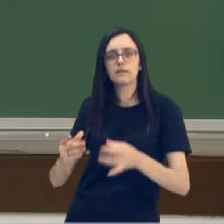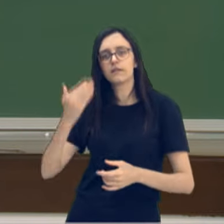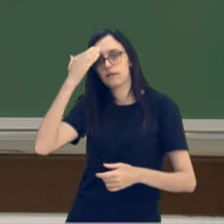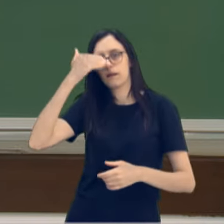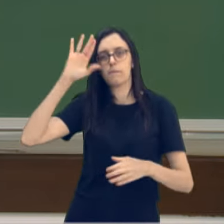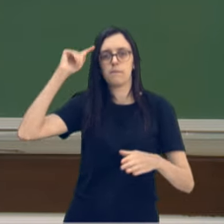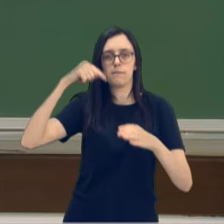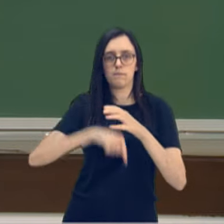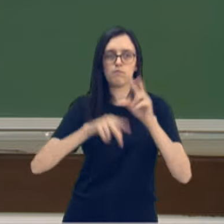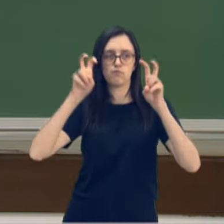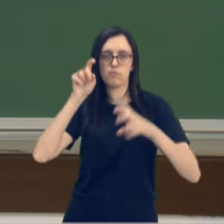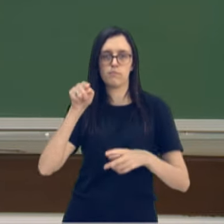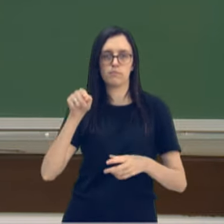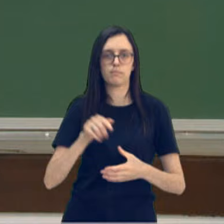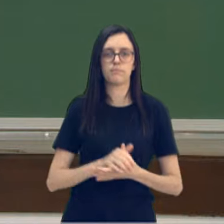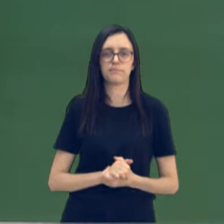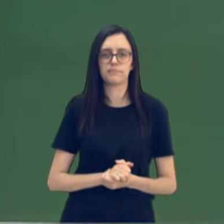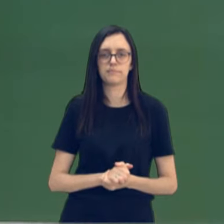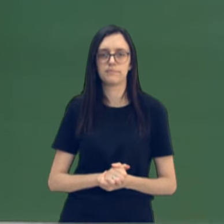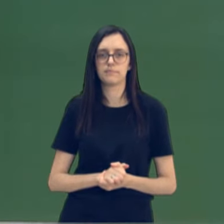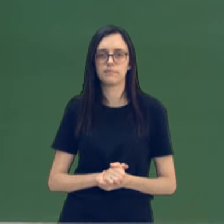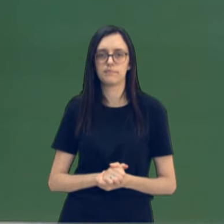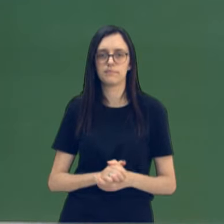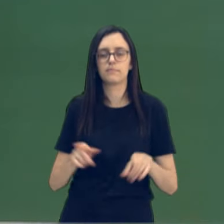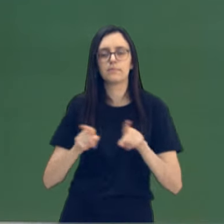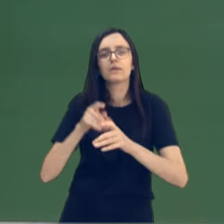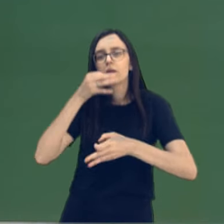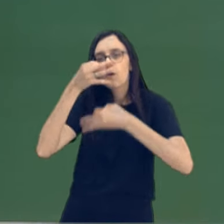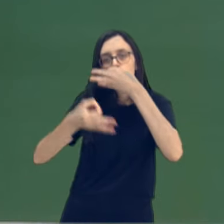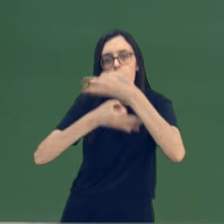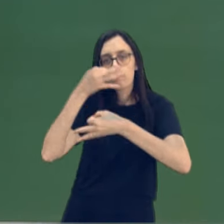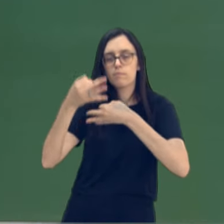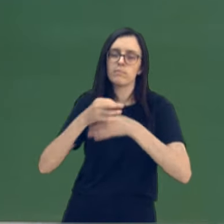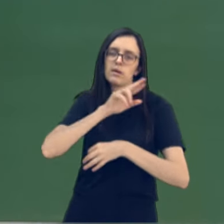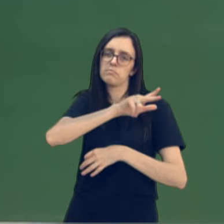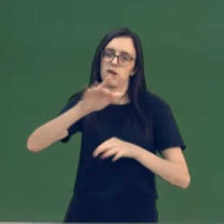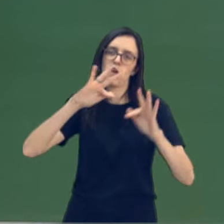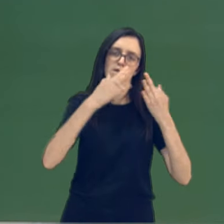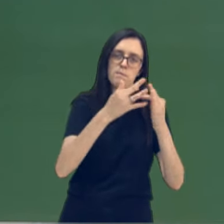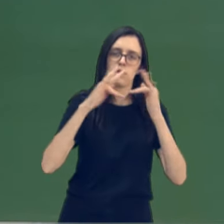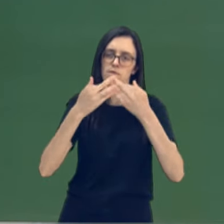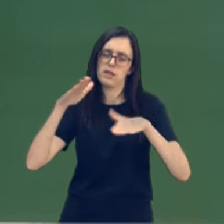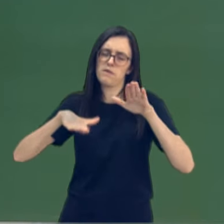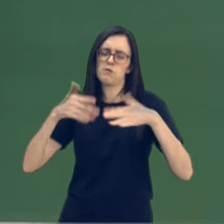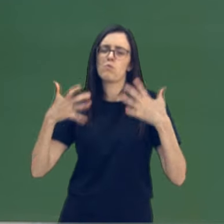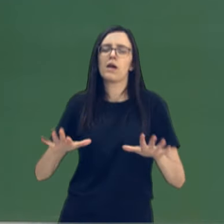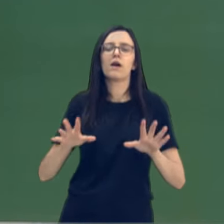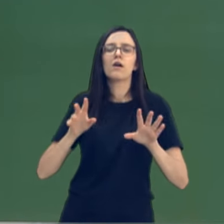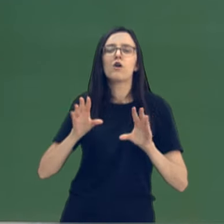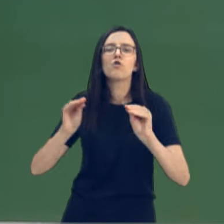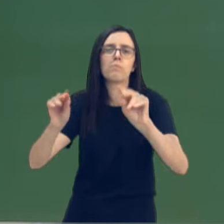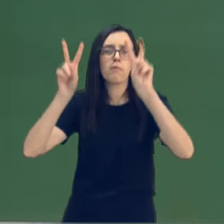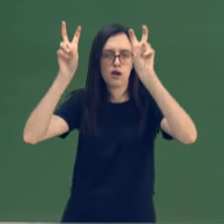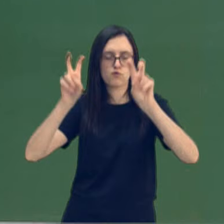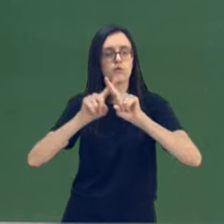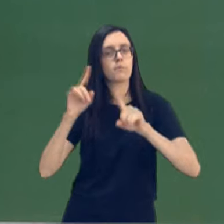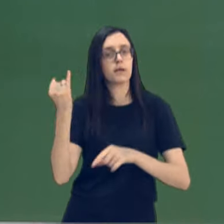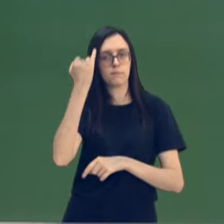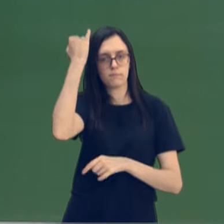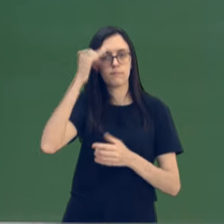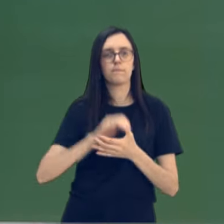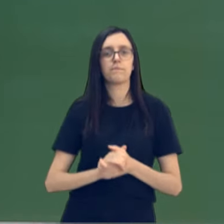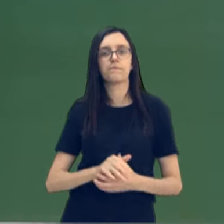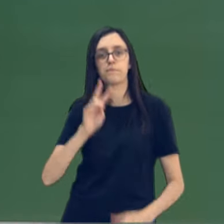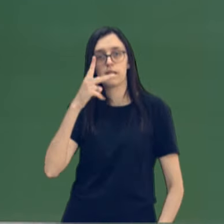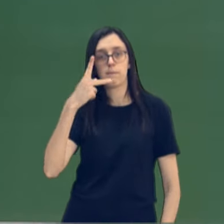mais complexos a respeito disso. E de opiniões varia de família para família, não vamos entrar nesse mérito. Em biologia somente dizemos,